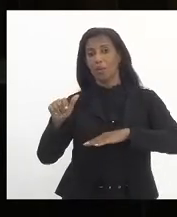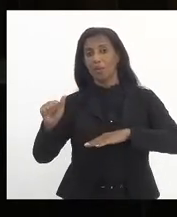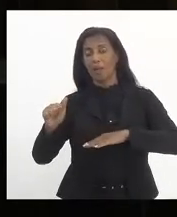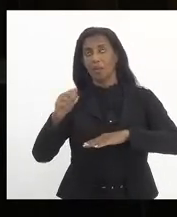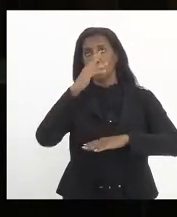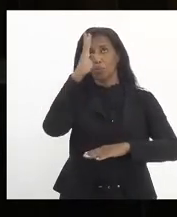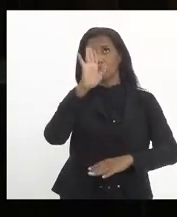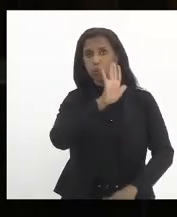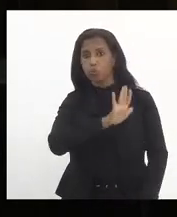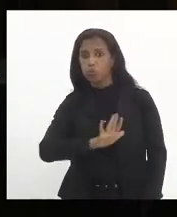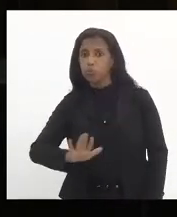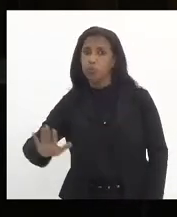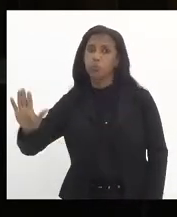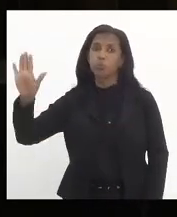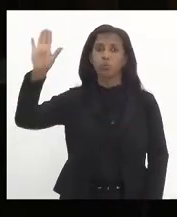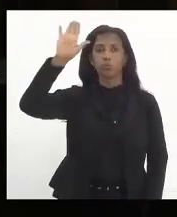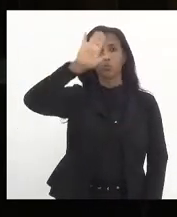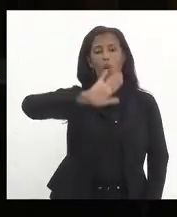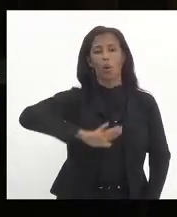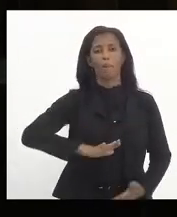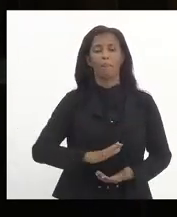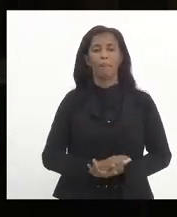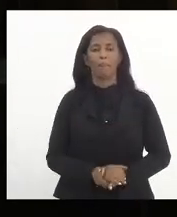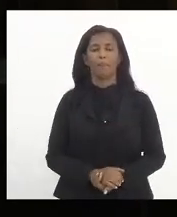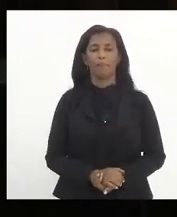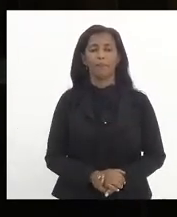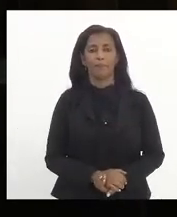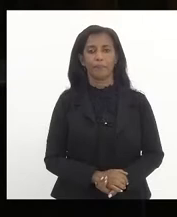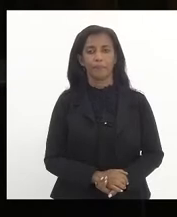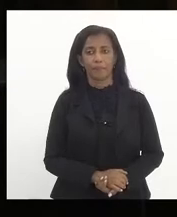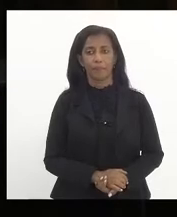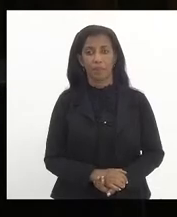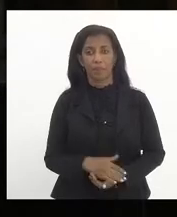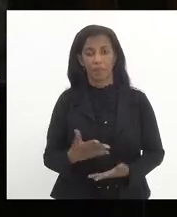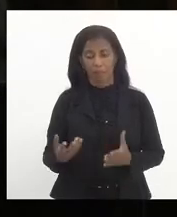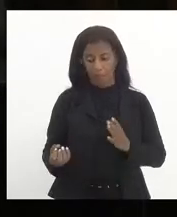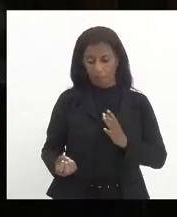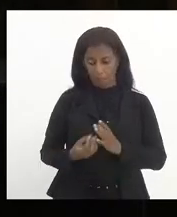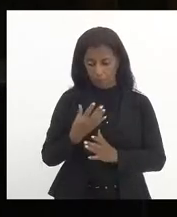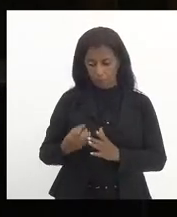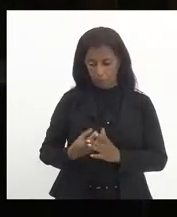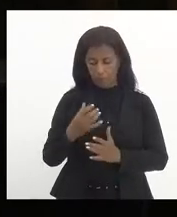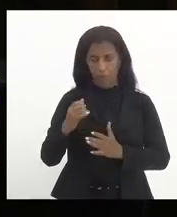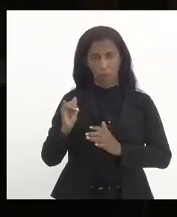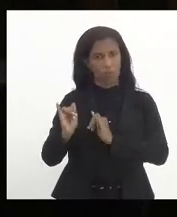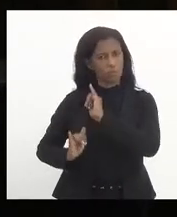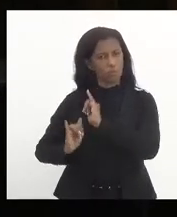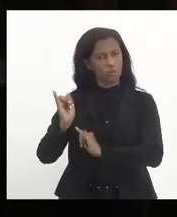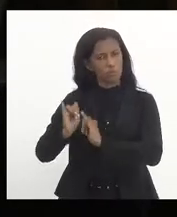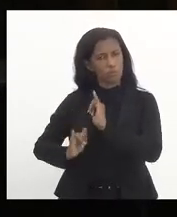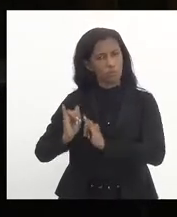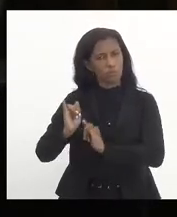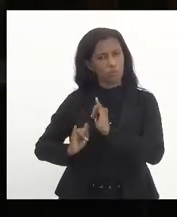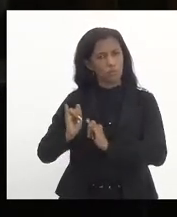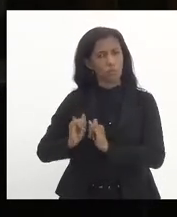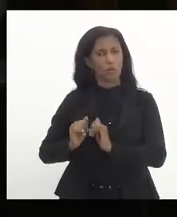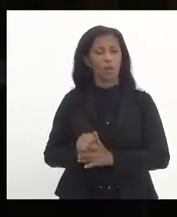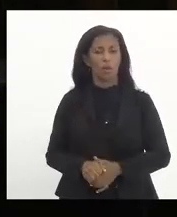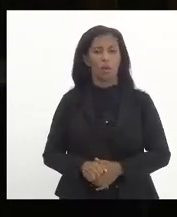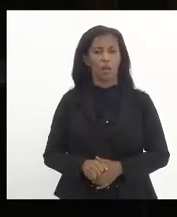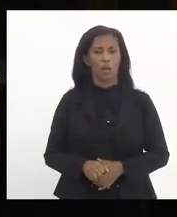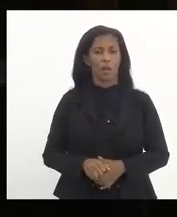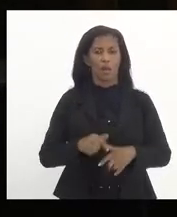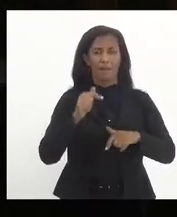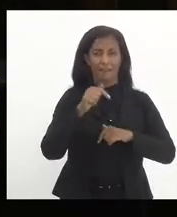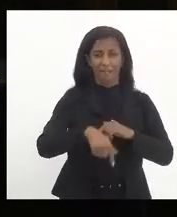inteiro. 80%. E a produção, as indústrias instaladas no Rio